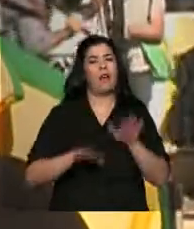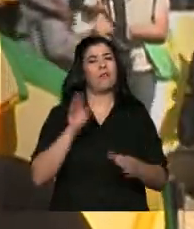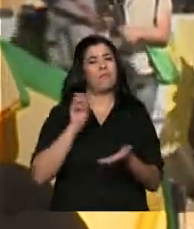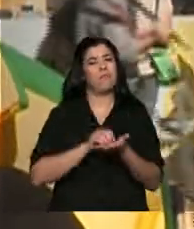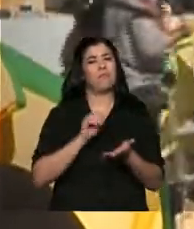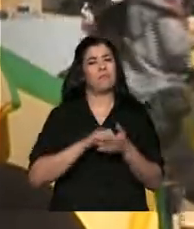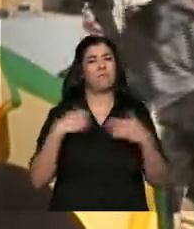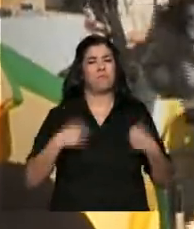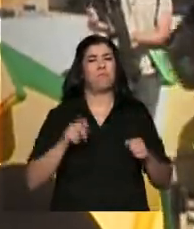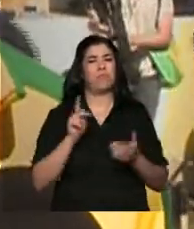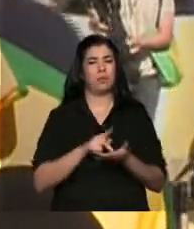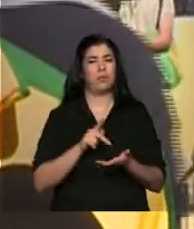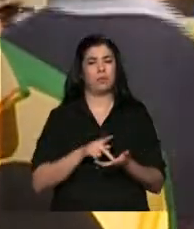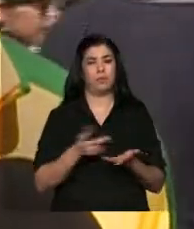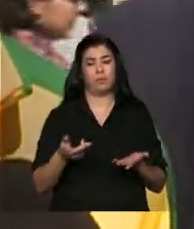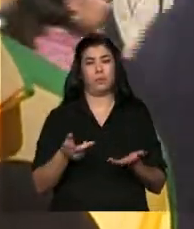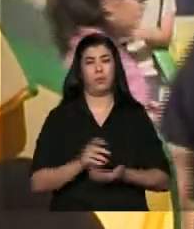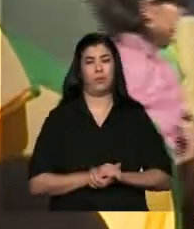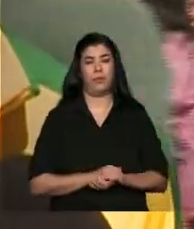muito necessárias,